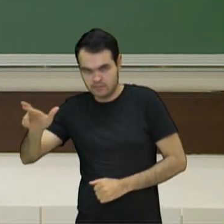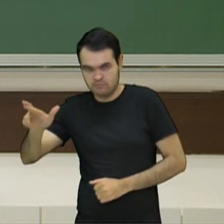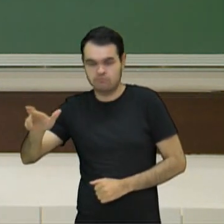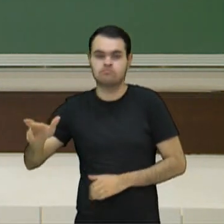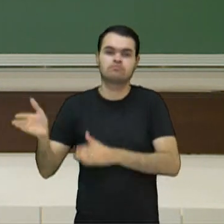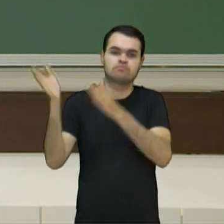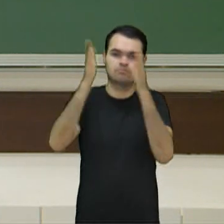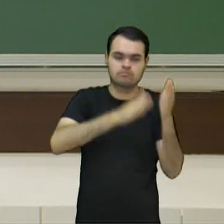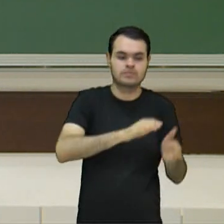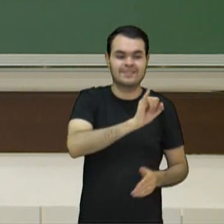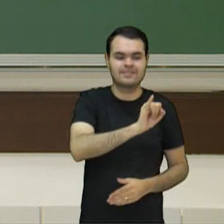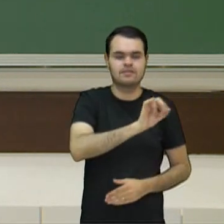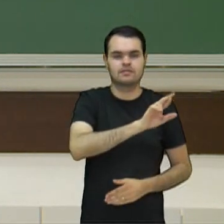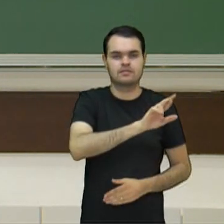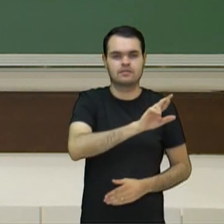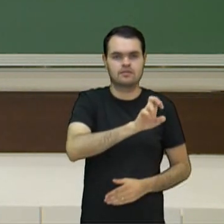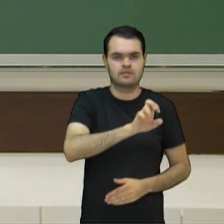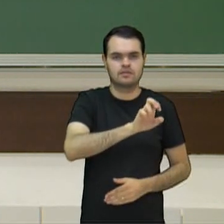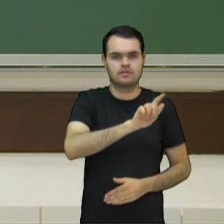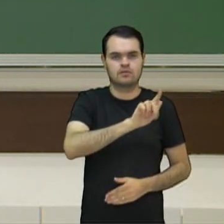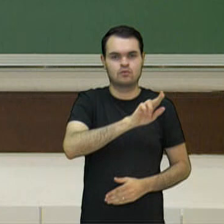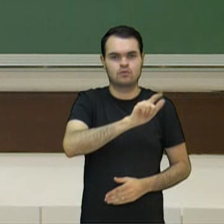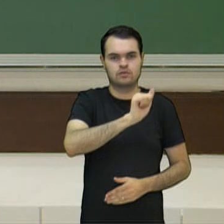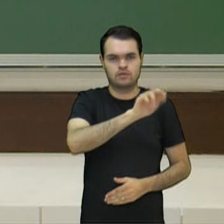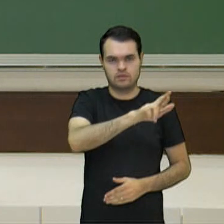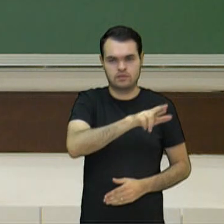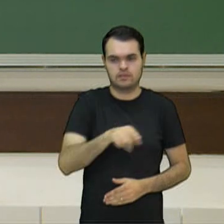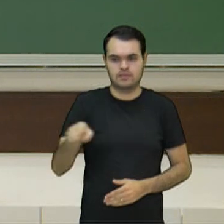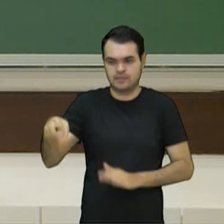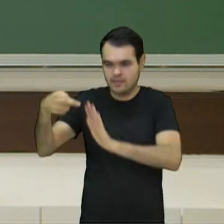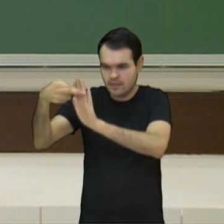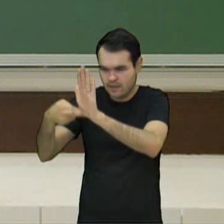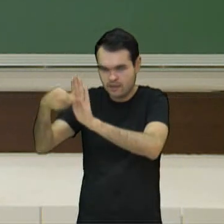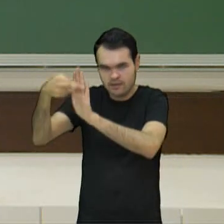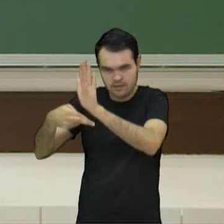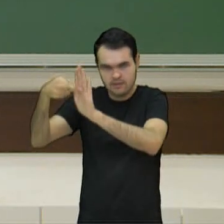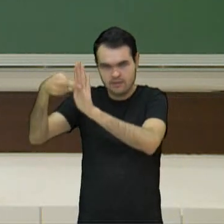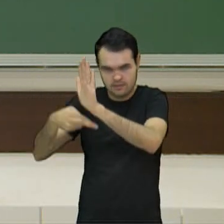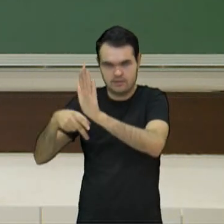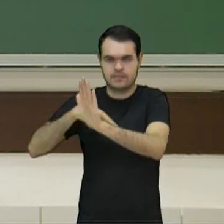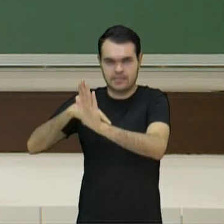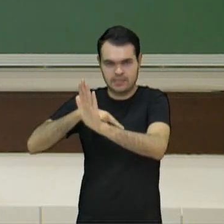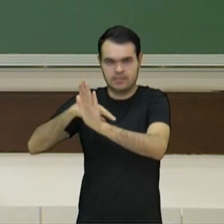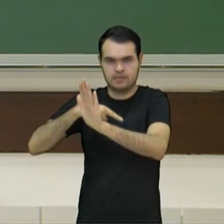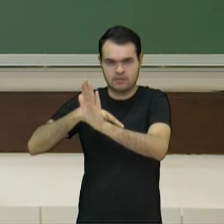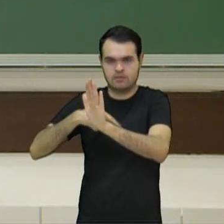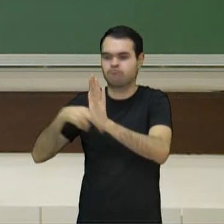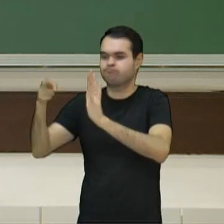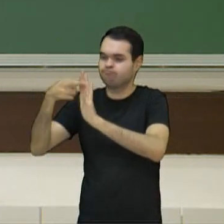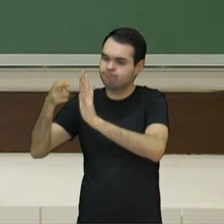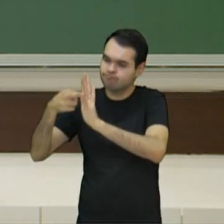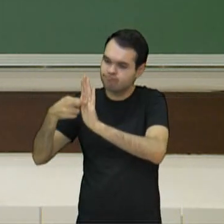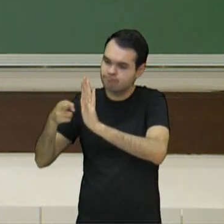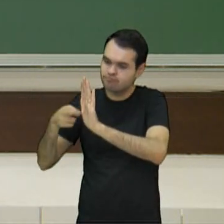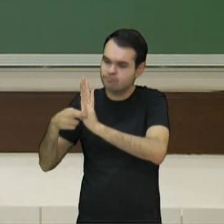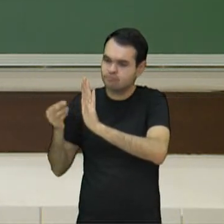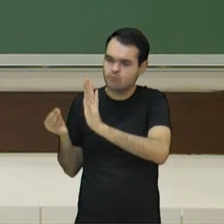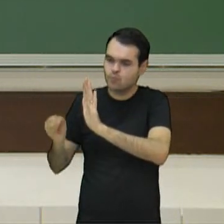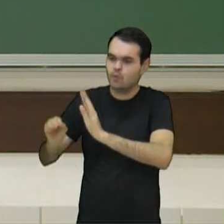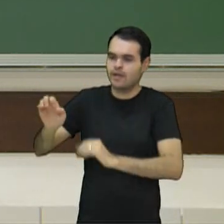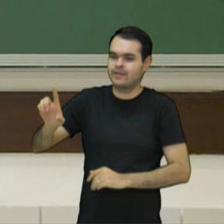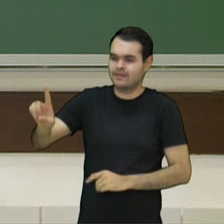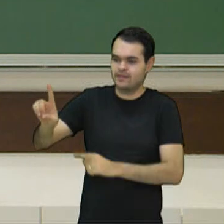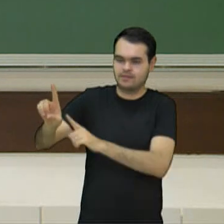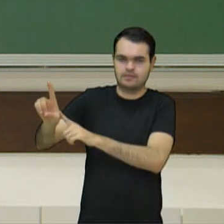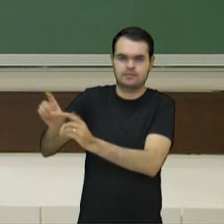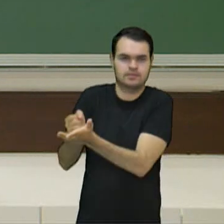irregulares. Os regulares, como o próprio nome diz, ele tem uma regra, que ele vai ser acrescido ed no final do verbo,